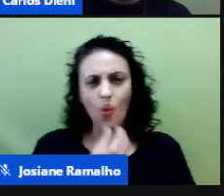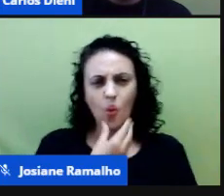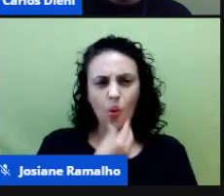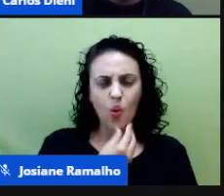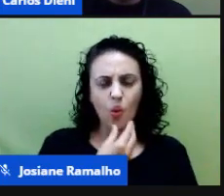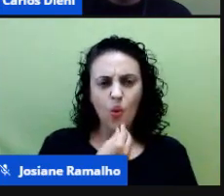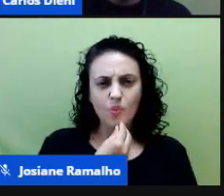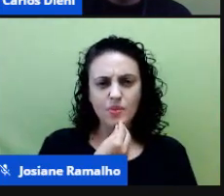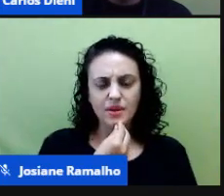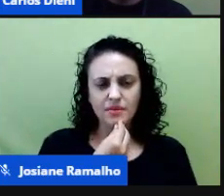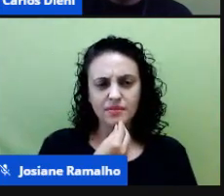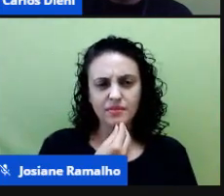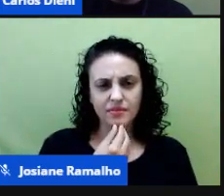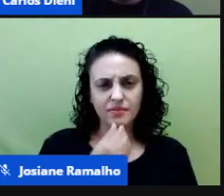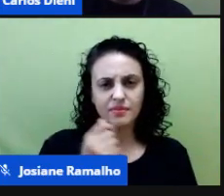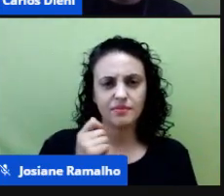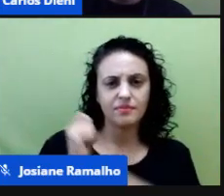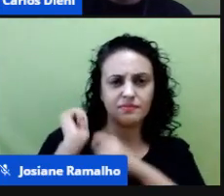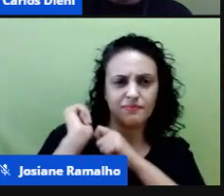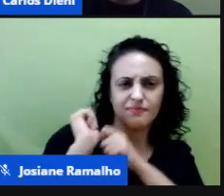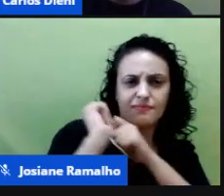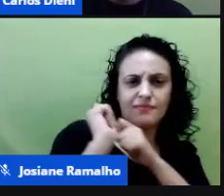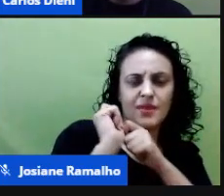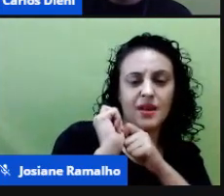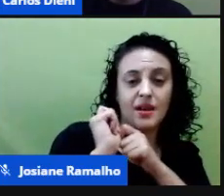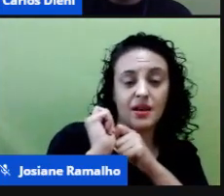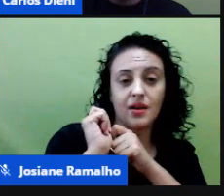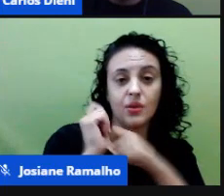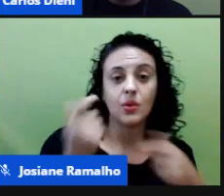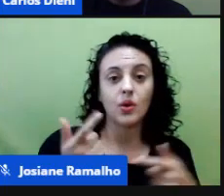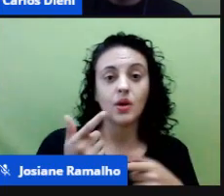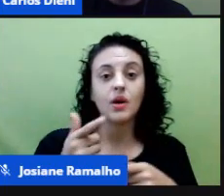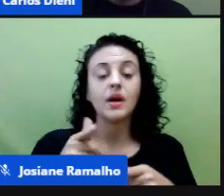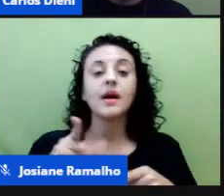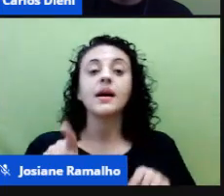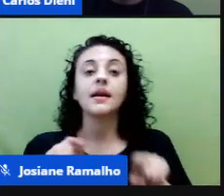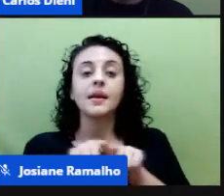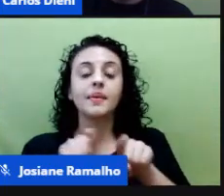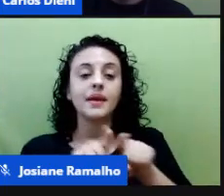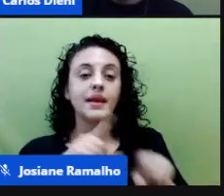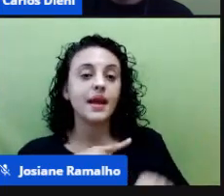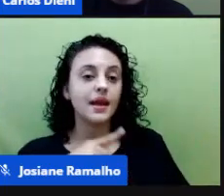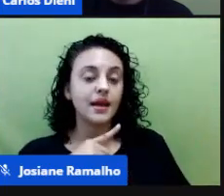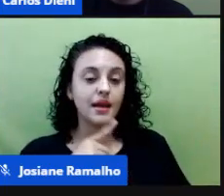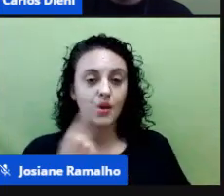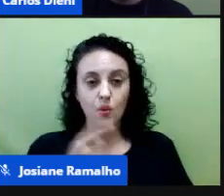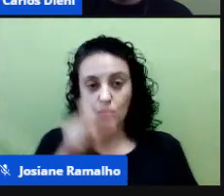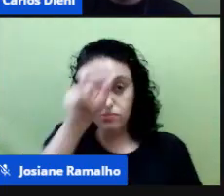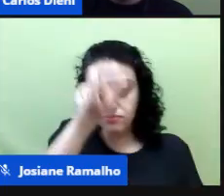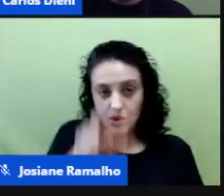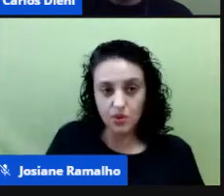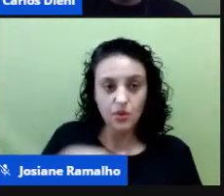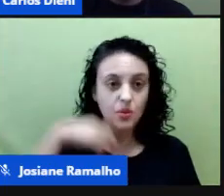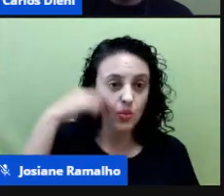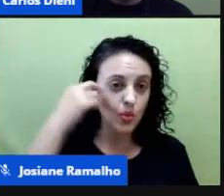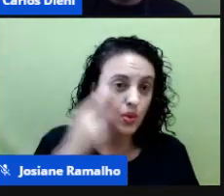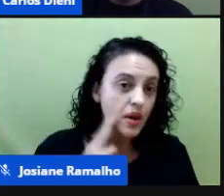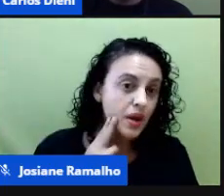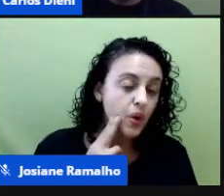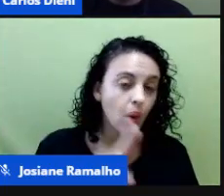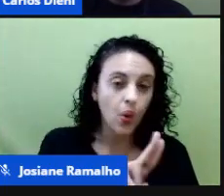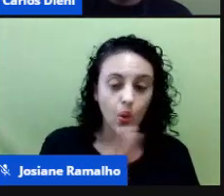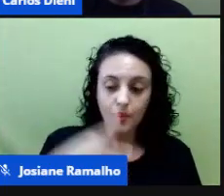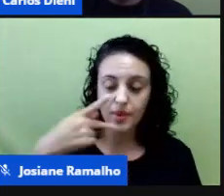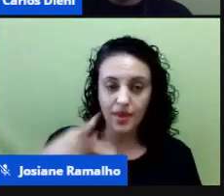filme clássico Django. Aqui você tem um personagem negro. O nome dele é Reinaldo, o nome